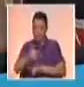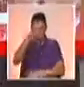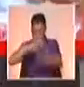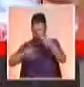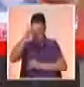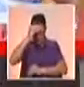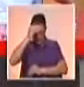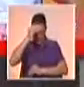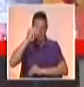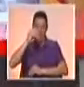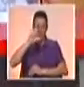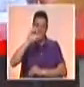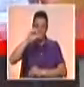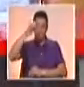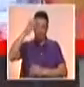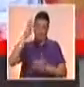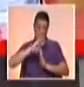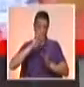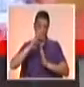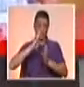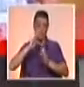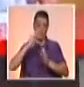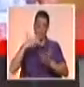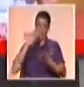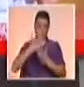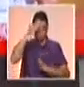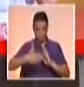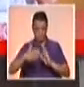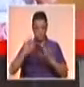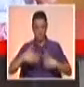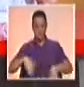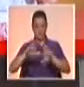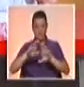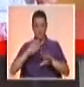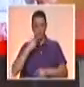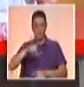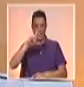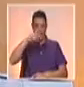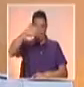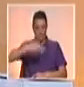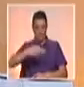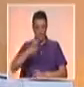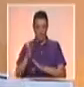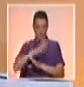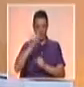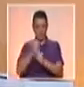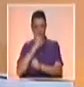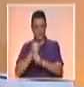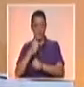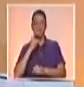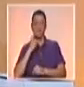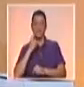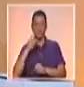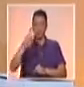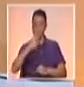gestual para comunicarem com o filho. Isso é fundamental, são os era pais. Era ótimo que aqui acontecesse, isso não acontece. Vamos regressar já. A RTP relançou em abril o serviço duplo